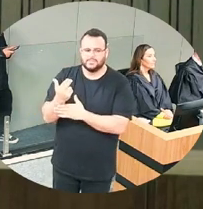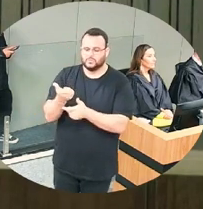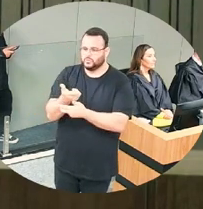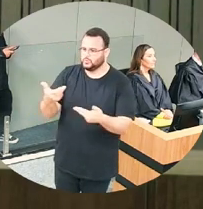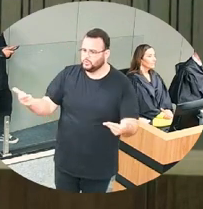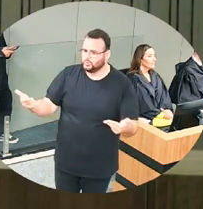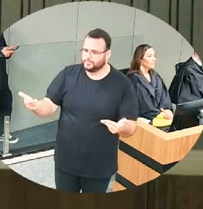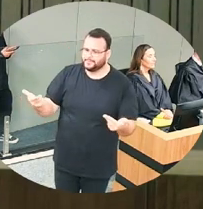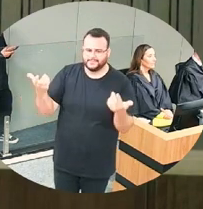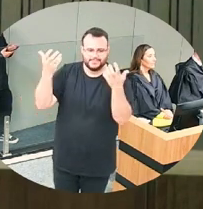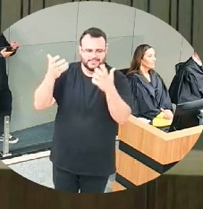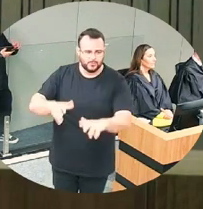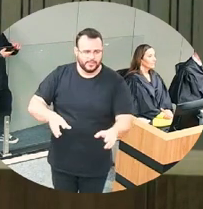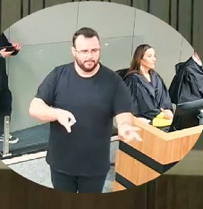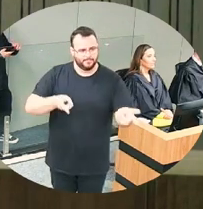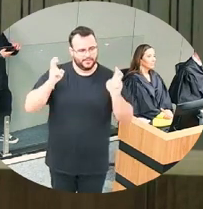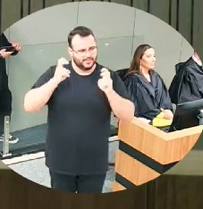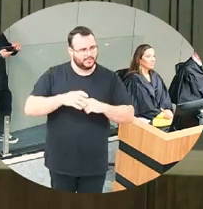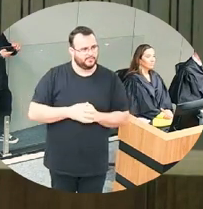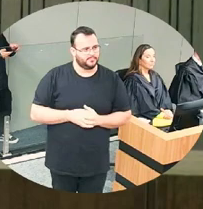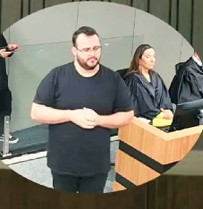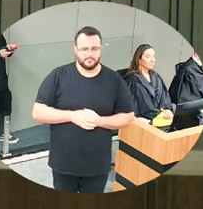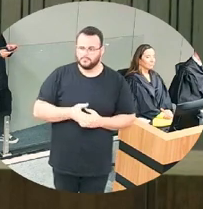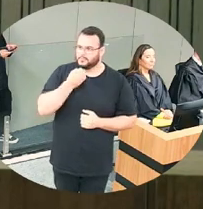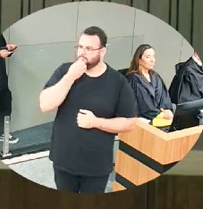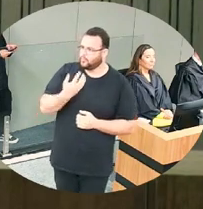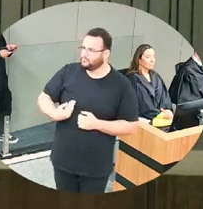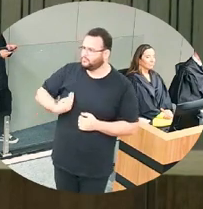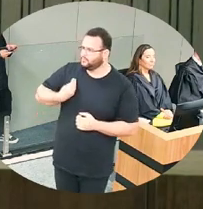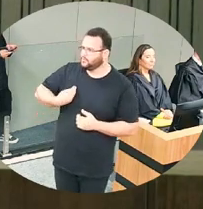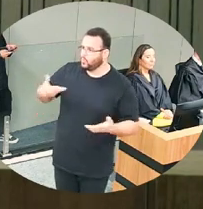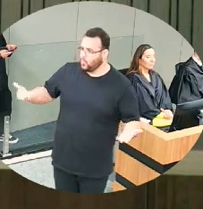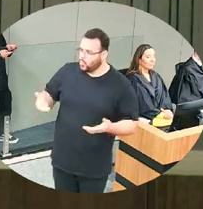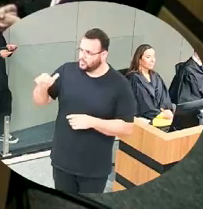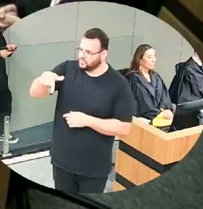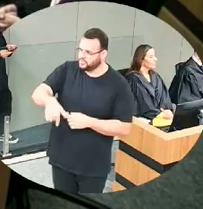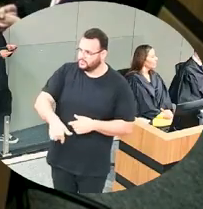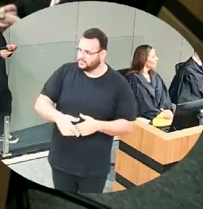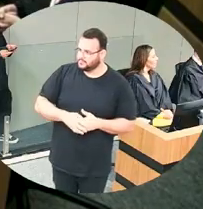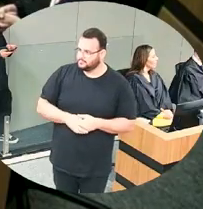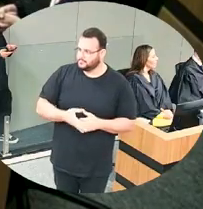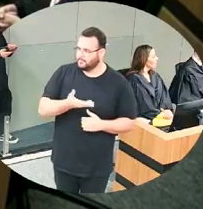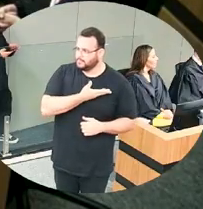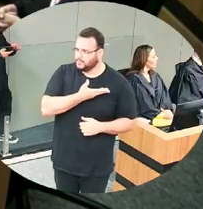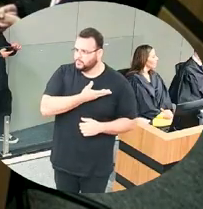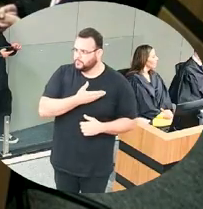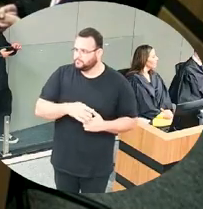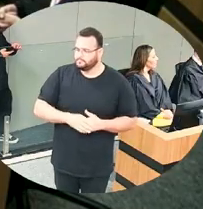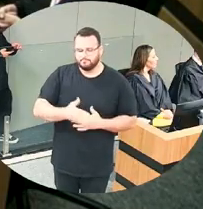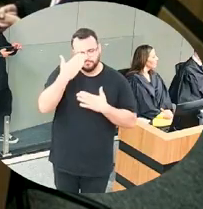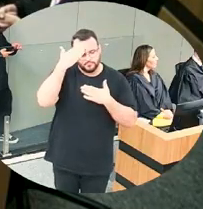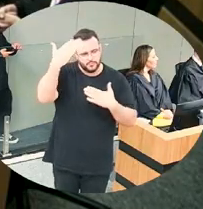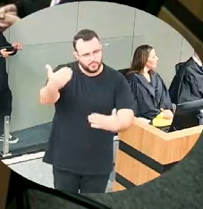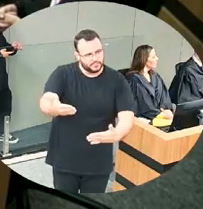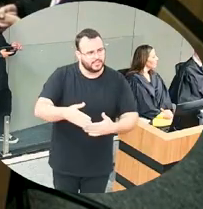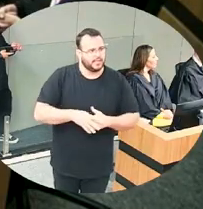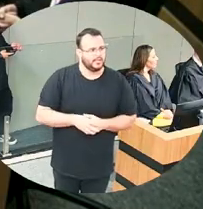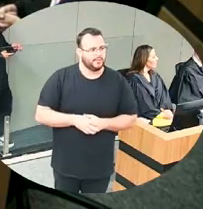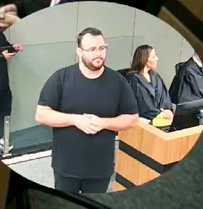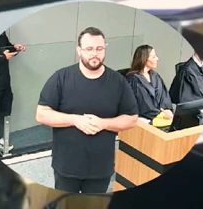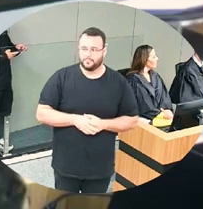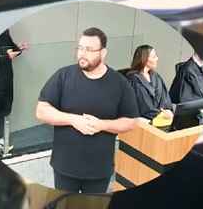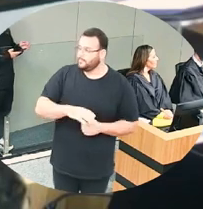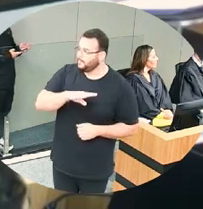aquilo que não se quer ver E que bom tê-los hoje aqui meus amigos muito obrigado